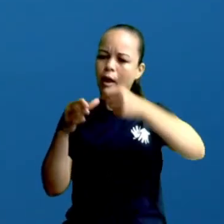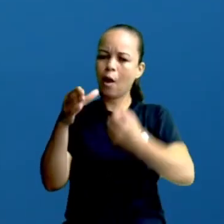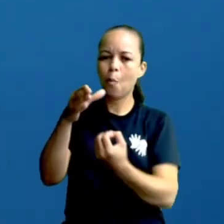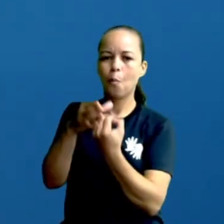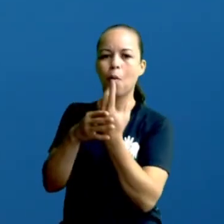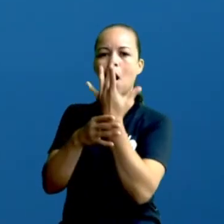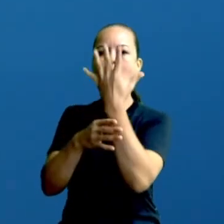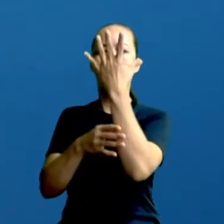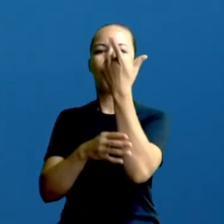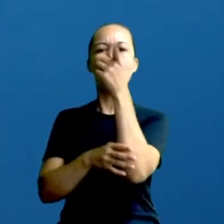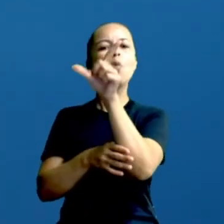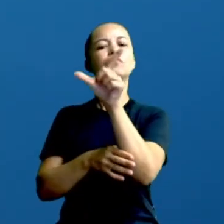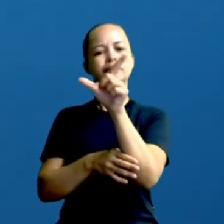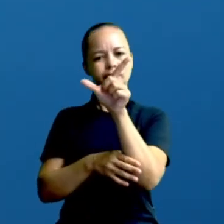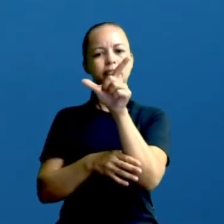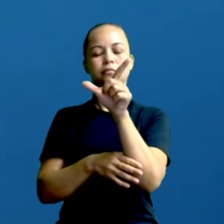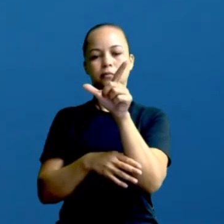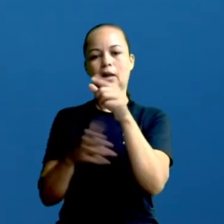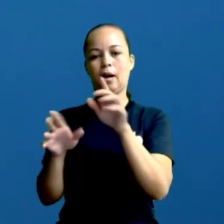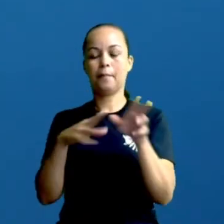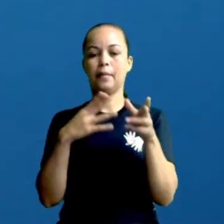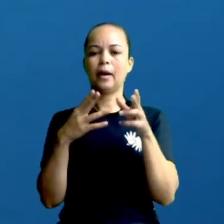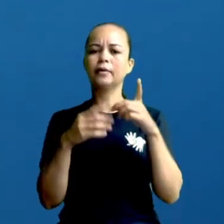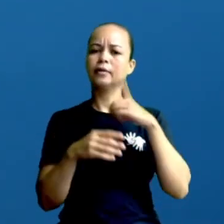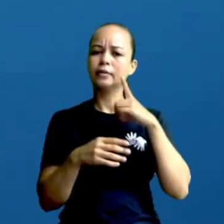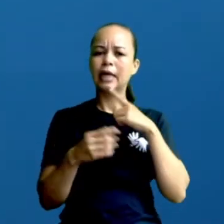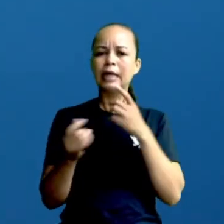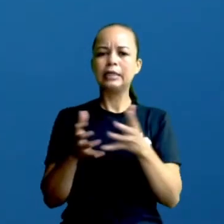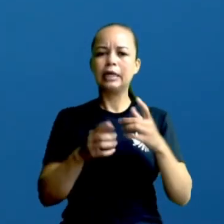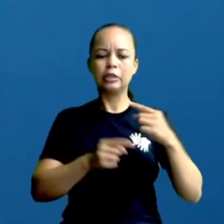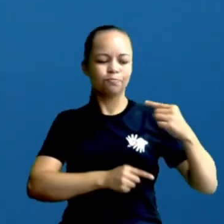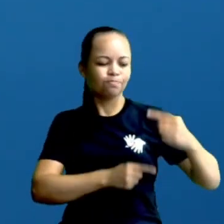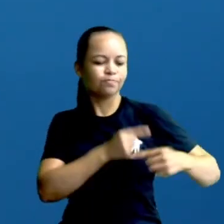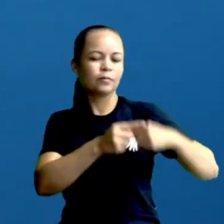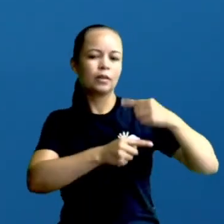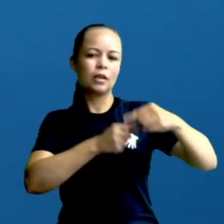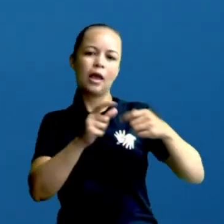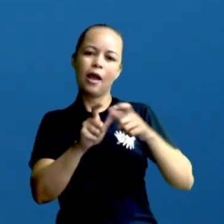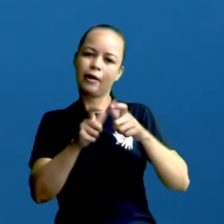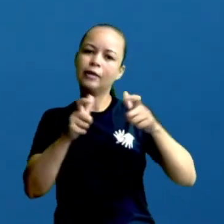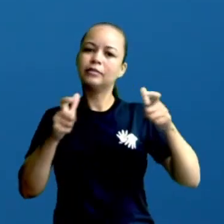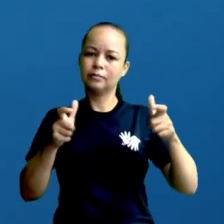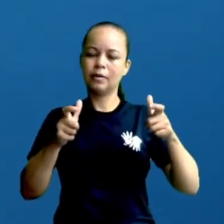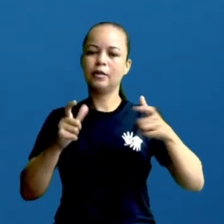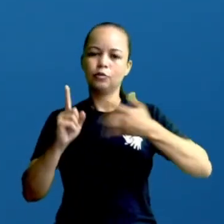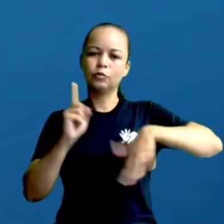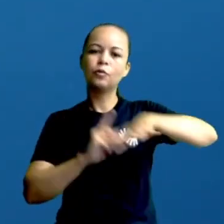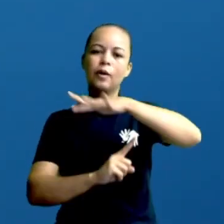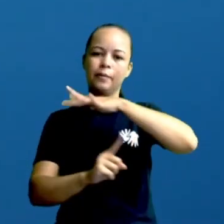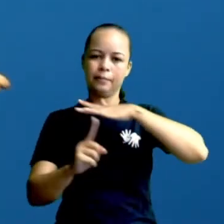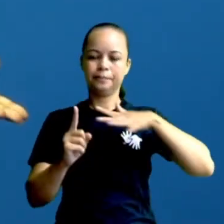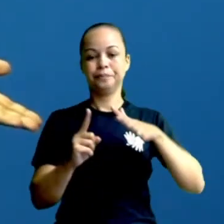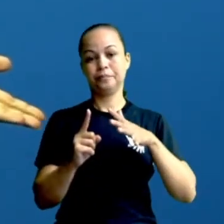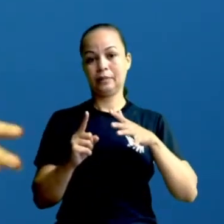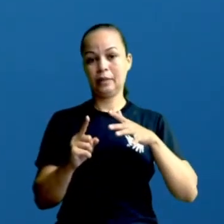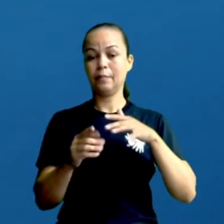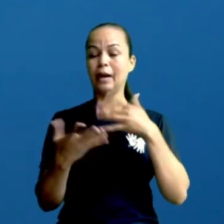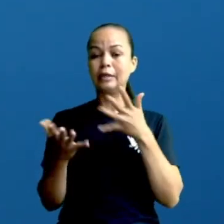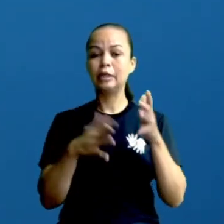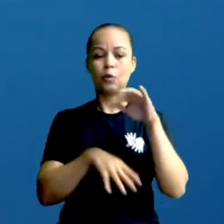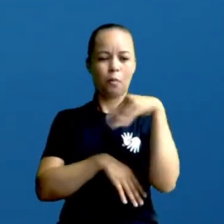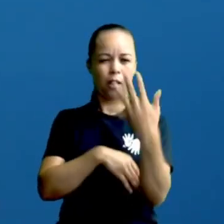né? Para que exista aí essa questão mesmo das heranças, desse crescimento do ambiente, né? Para que ele não morra,